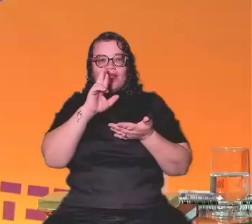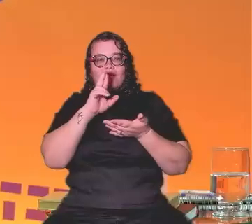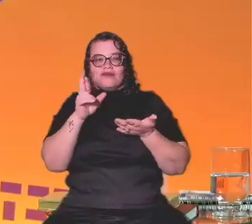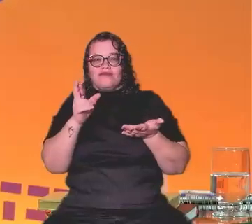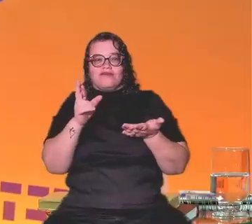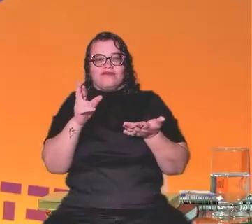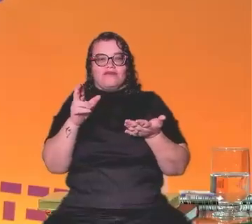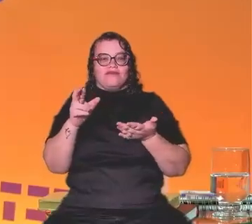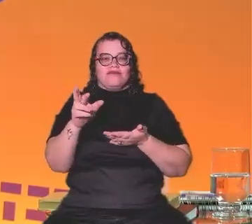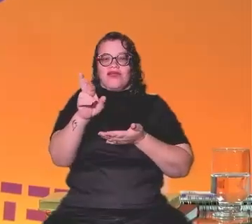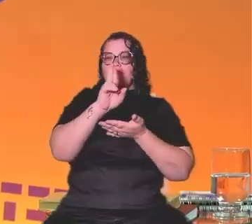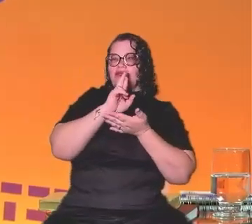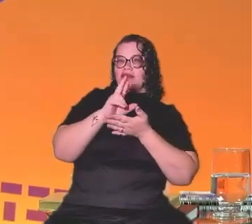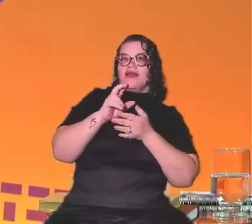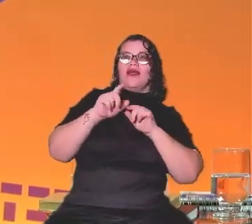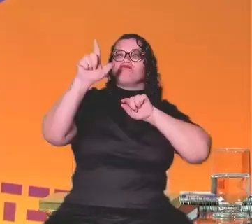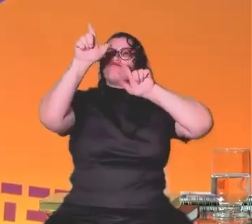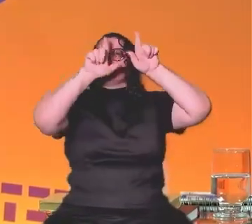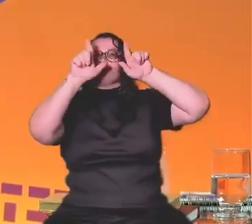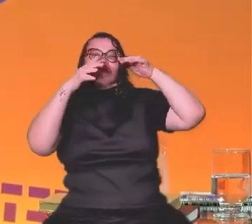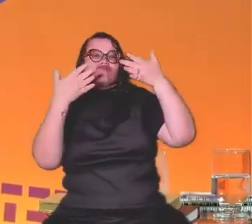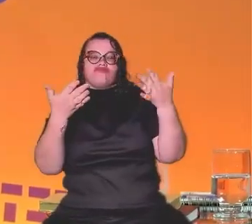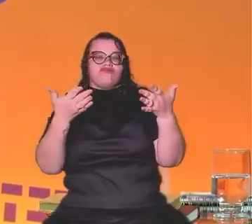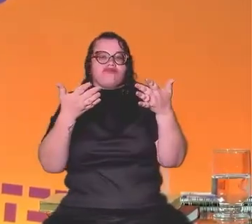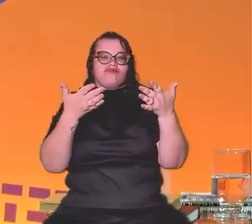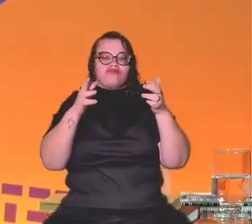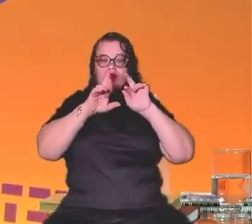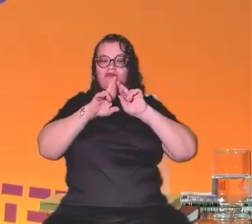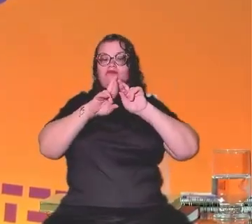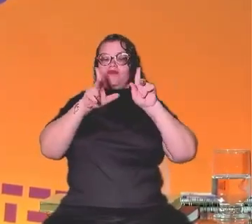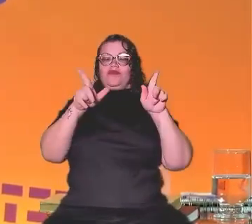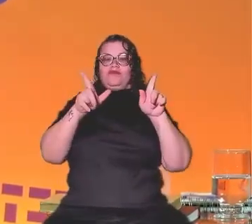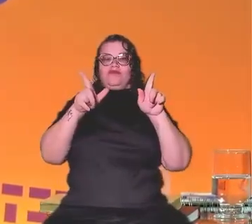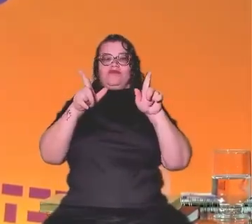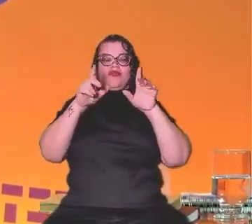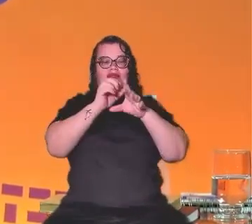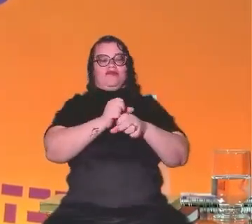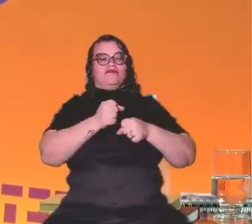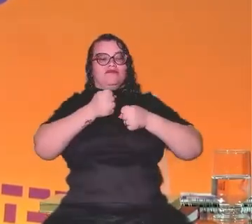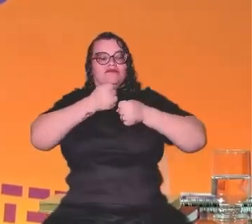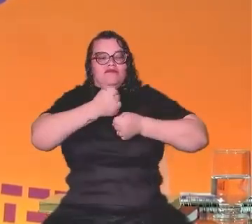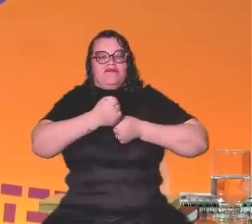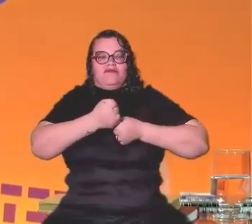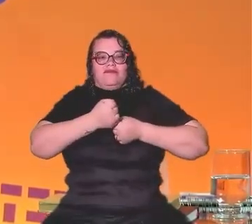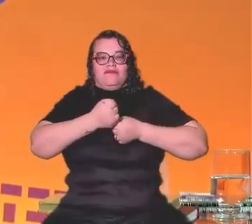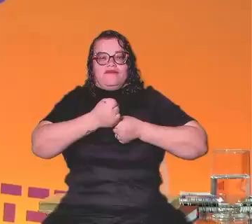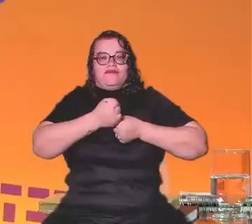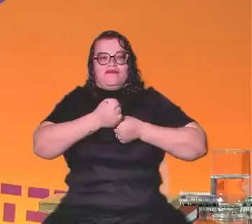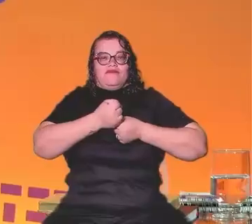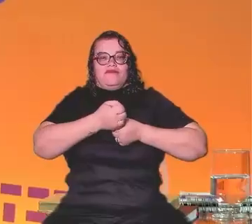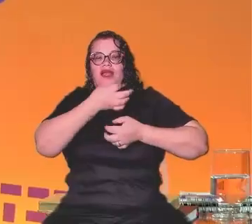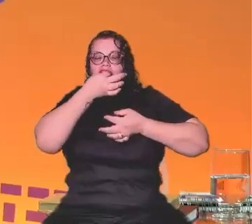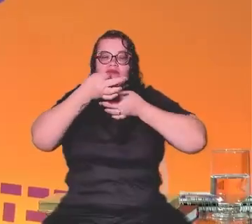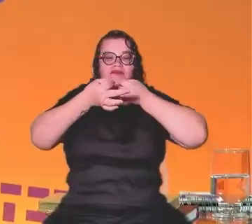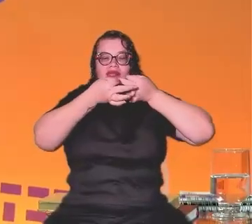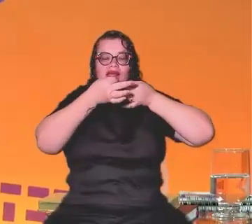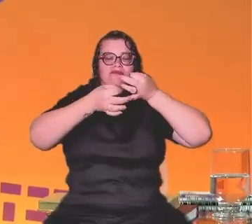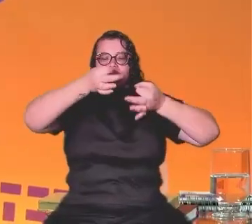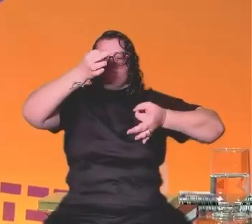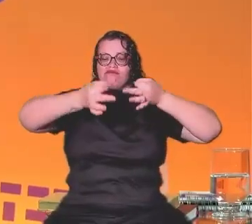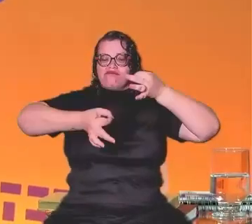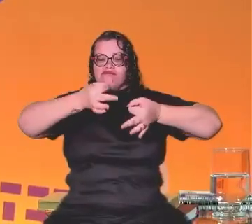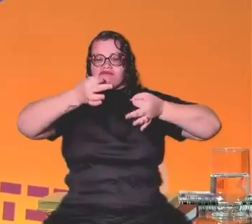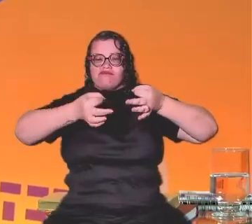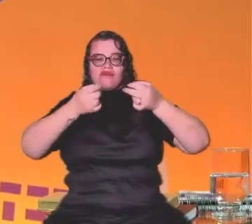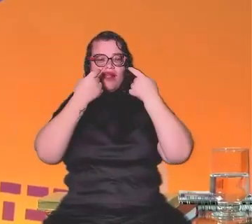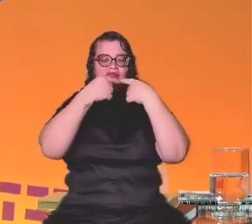inquéritos nem a repórteres, não distingue, ele carrega, não comenta, não julga,